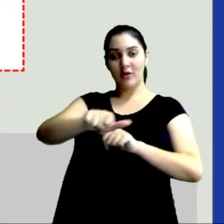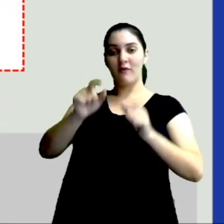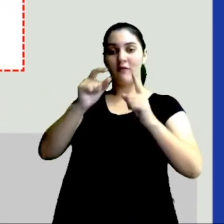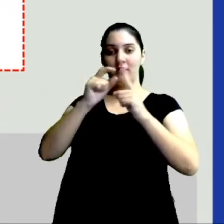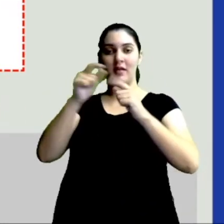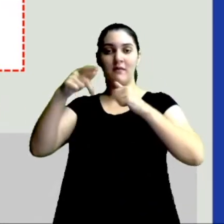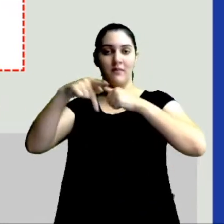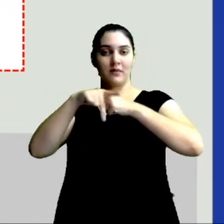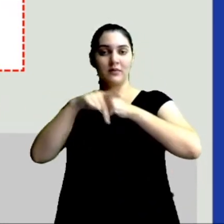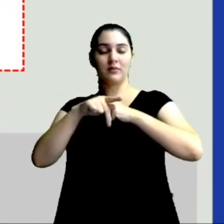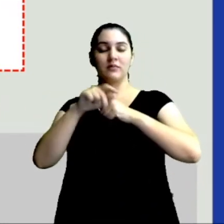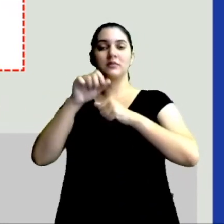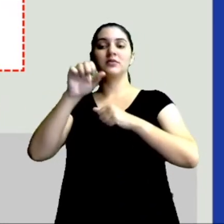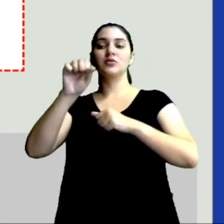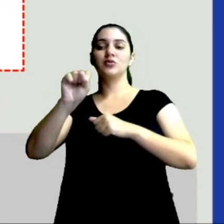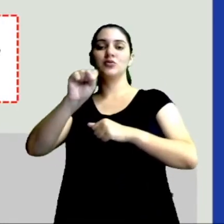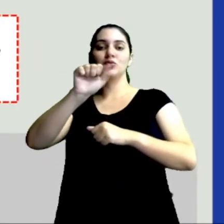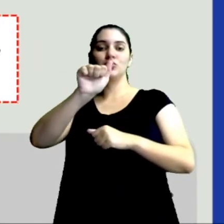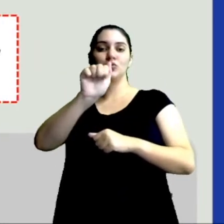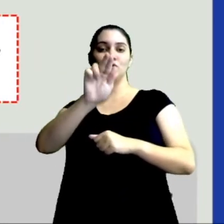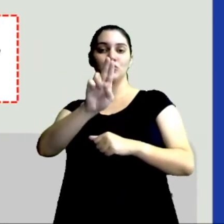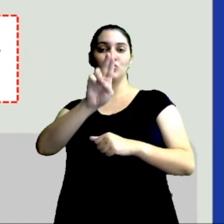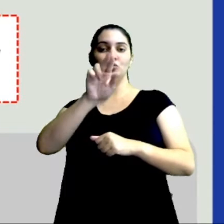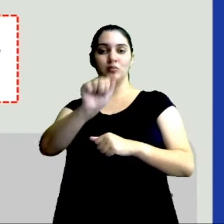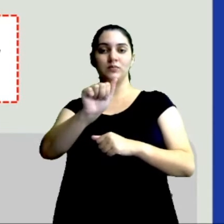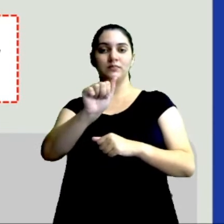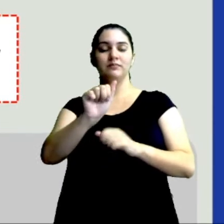pronome substantivo, sua.